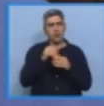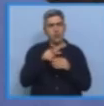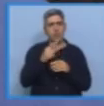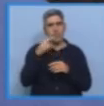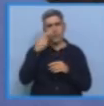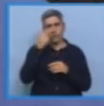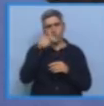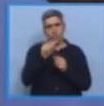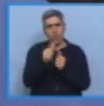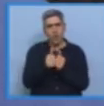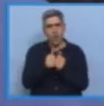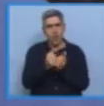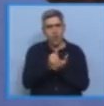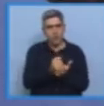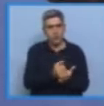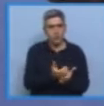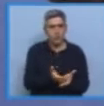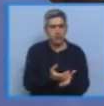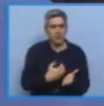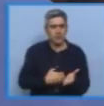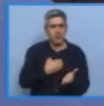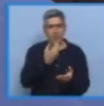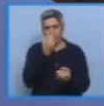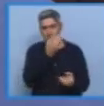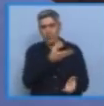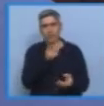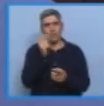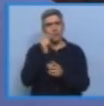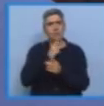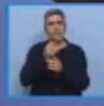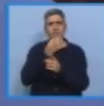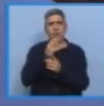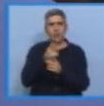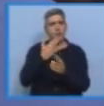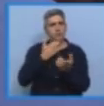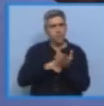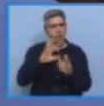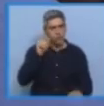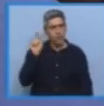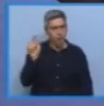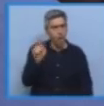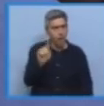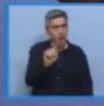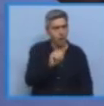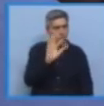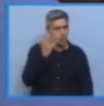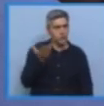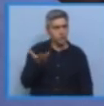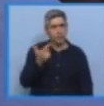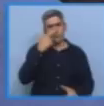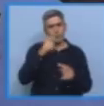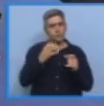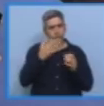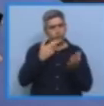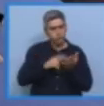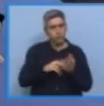lado dele. E aquele sentimento de abandono que o seu padre falava, às vezes é real. E as pessoas, de facto, na